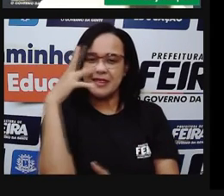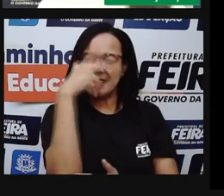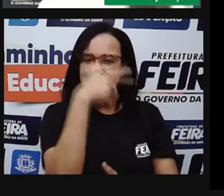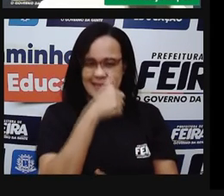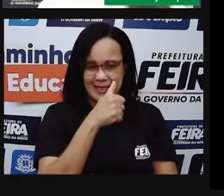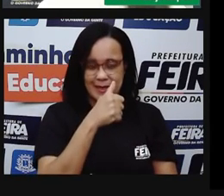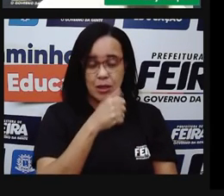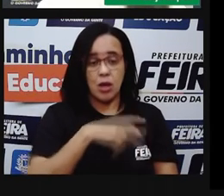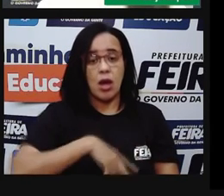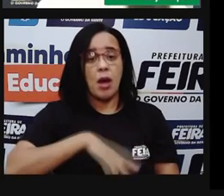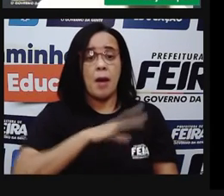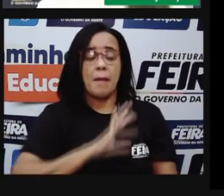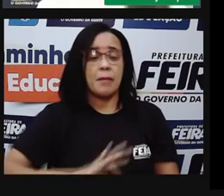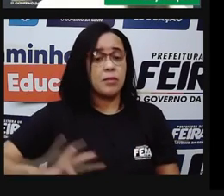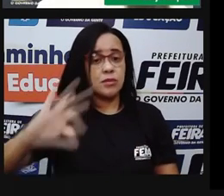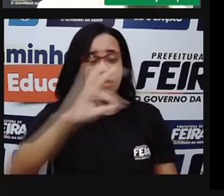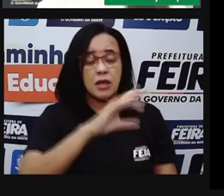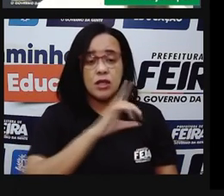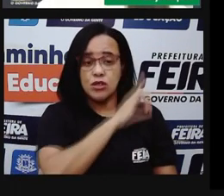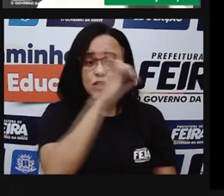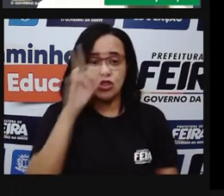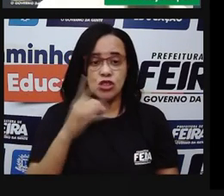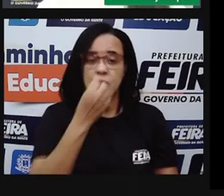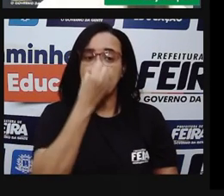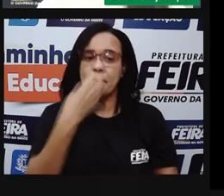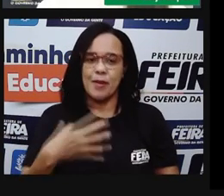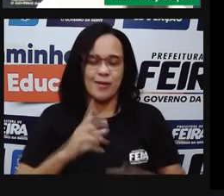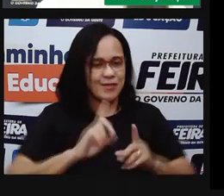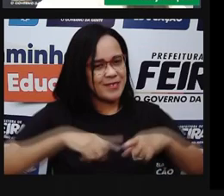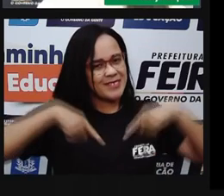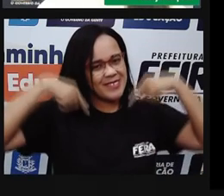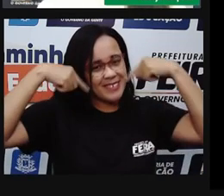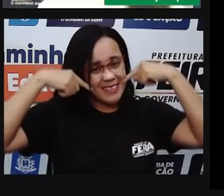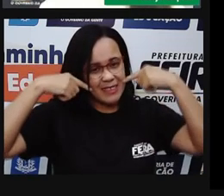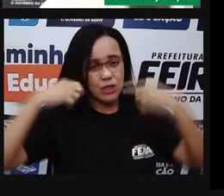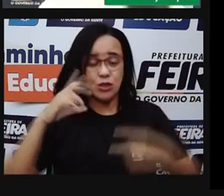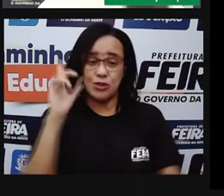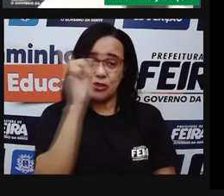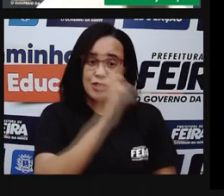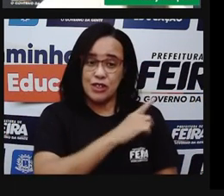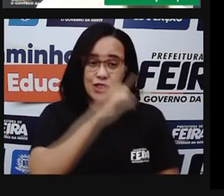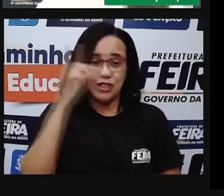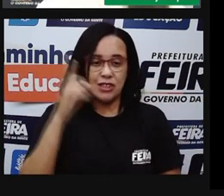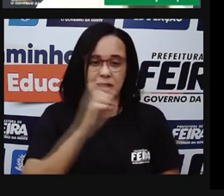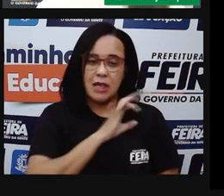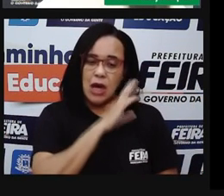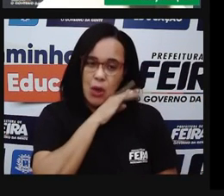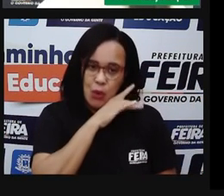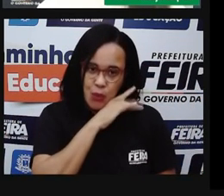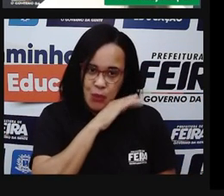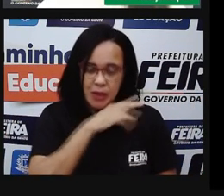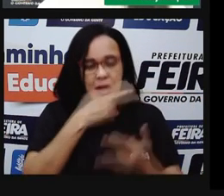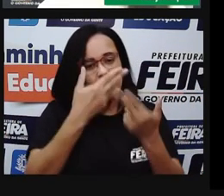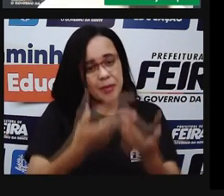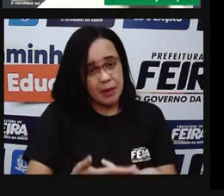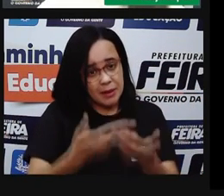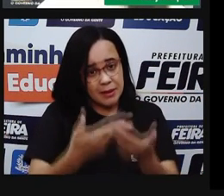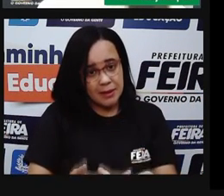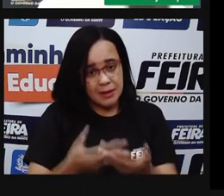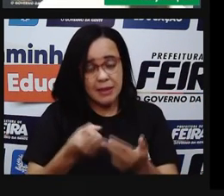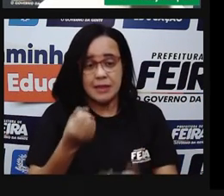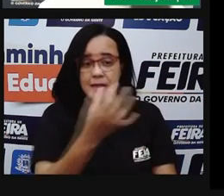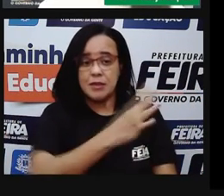bons, sorrisos. Para os dias ruins, paciência. E para todos os dias, fé, que não falte.